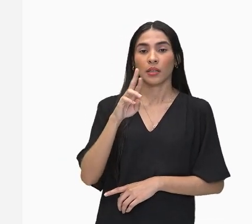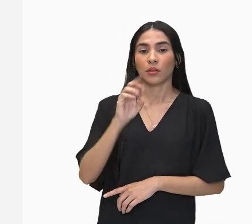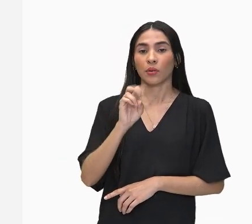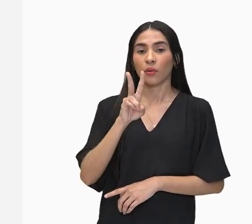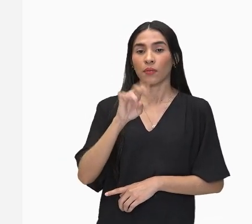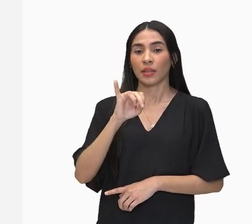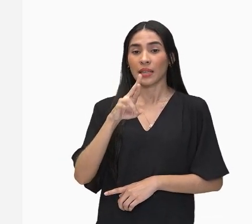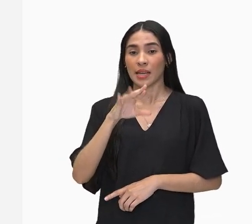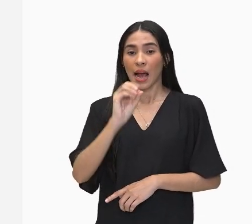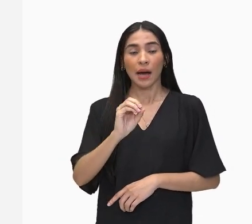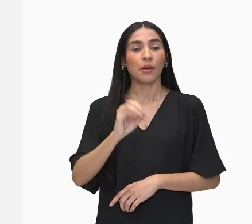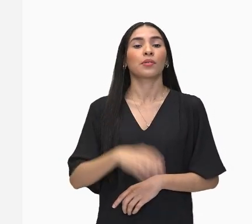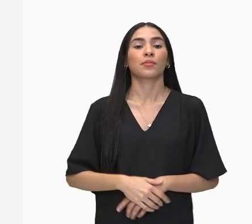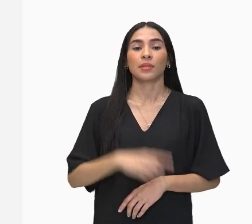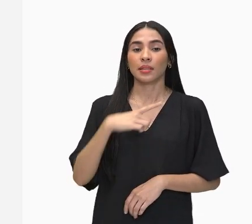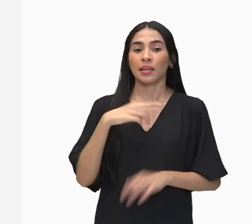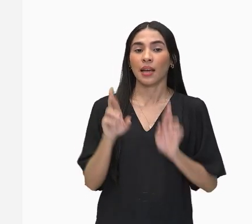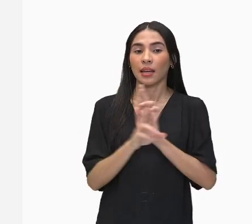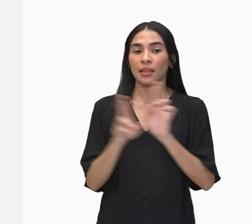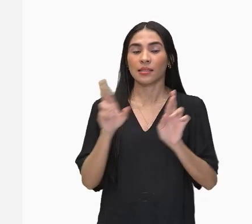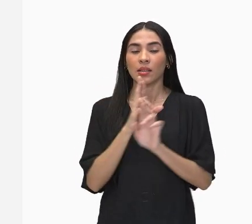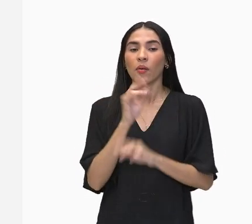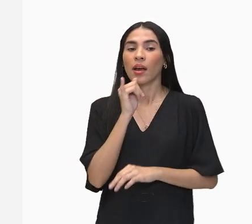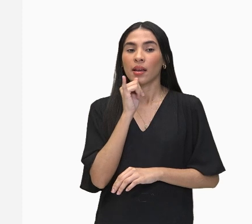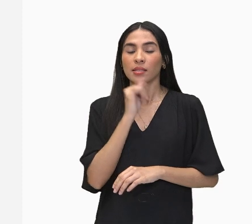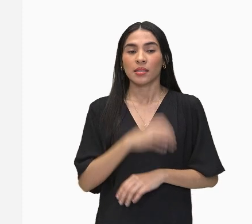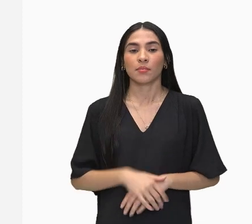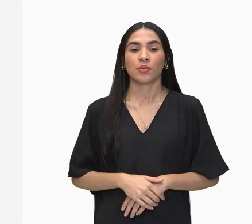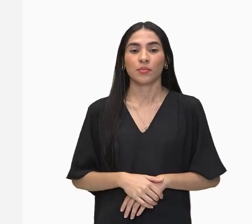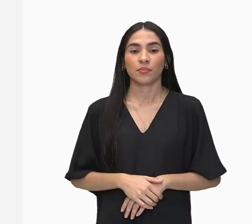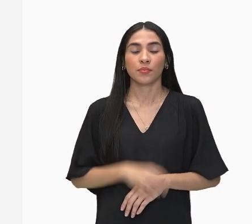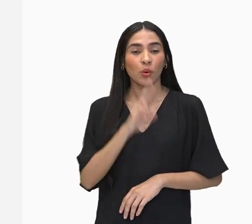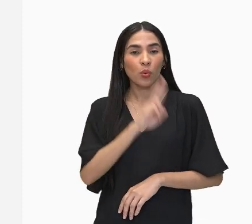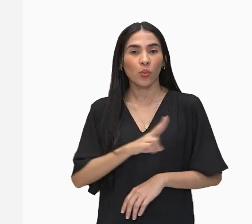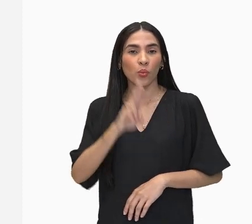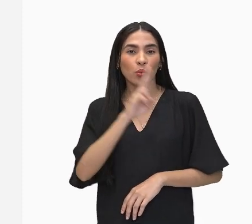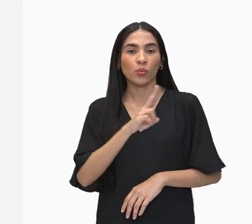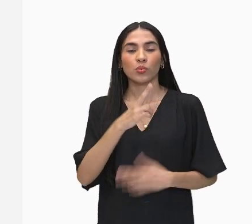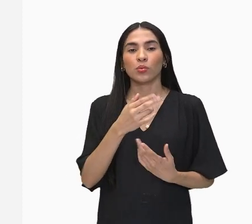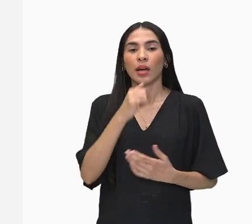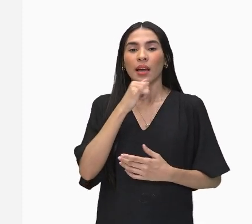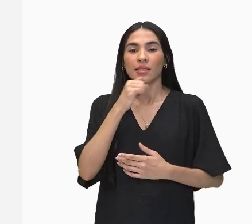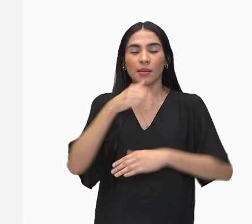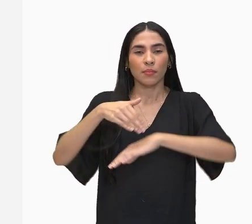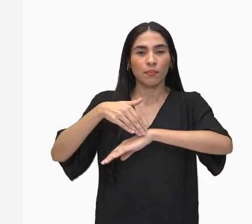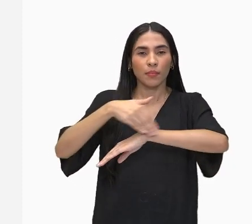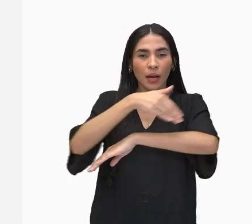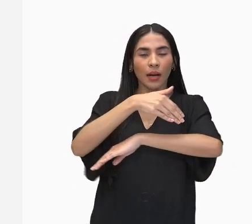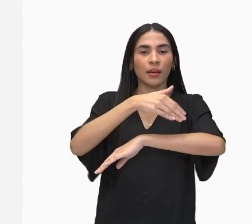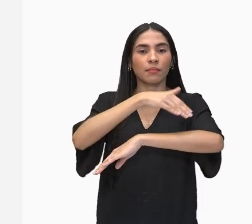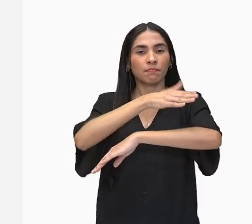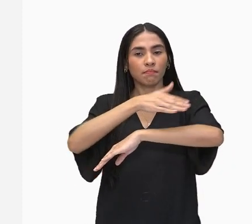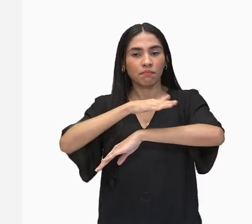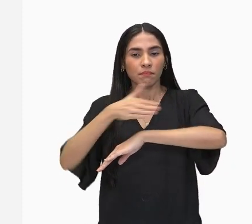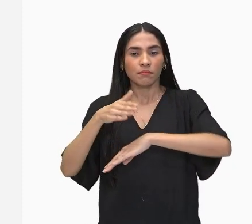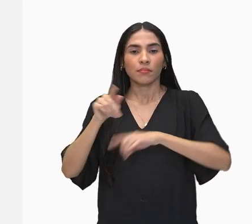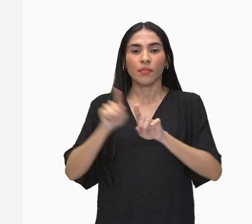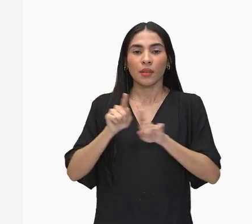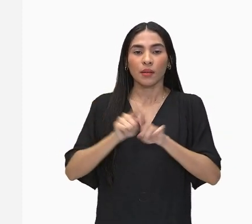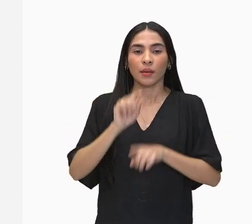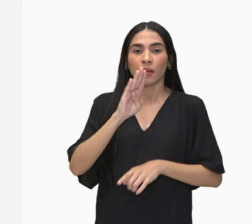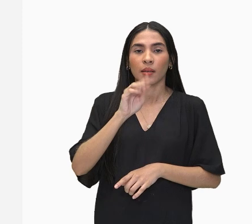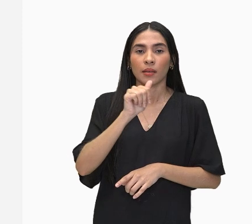ele está relacionado, né, ao transporte que se utiliza na costa litorânea e nas